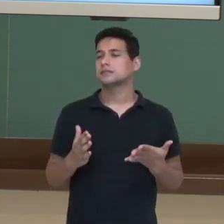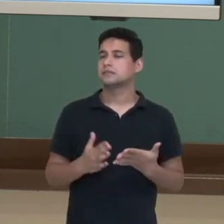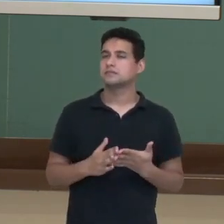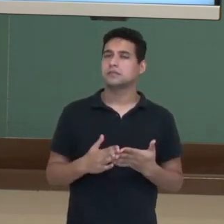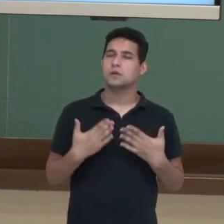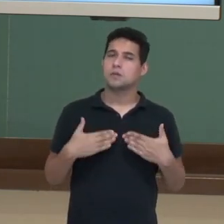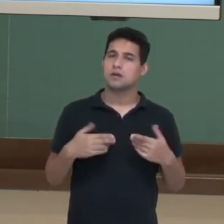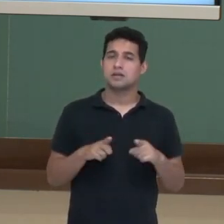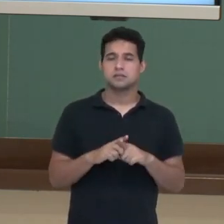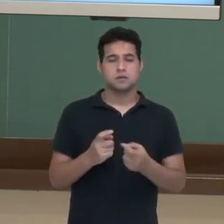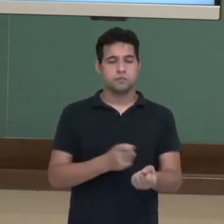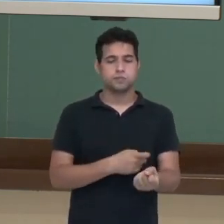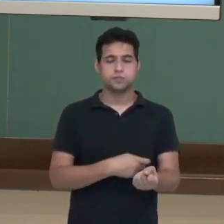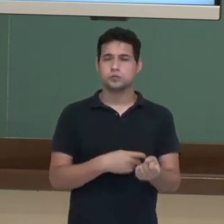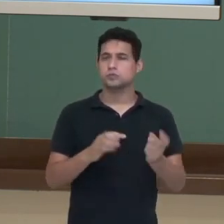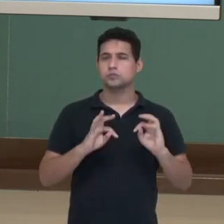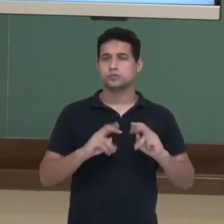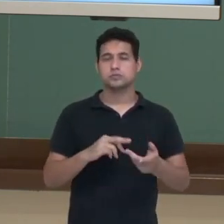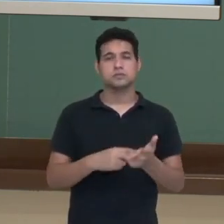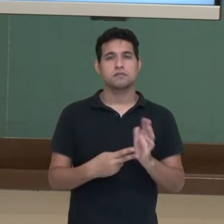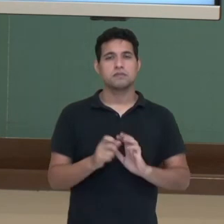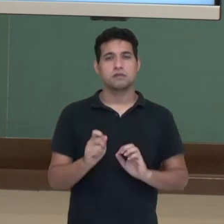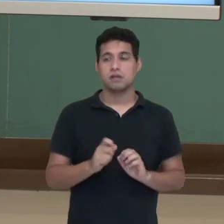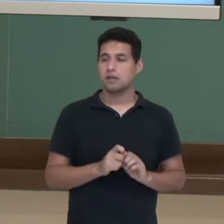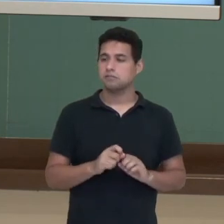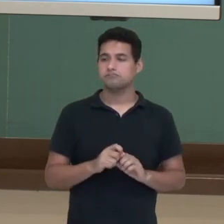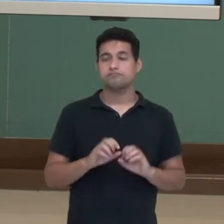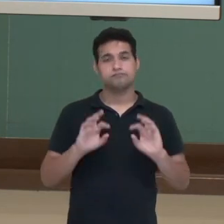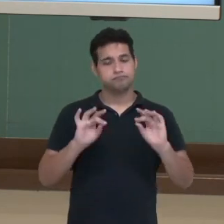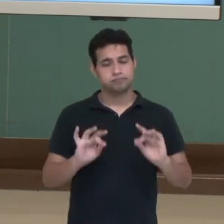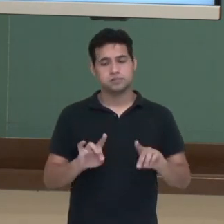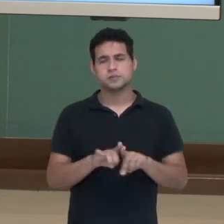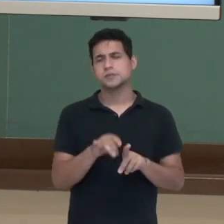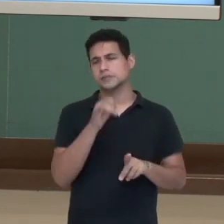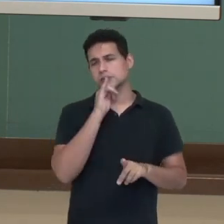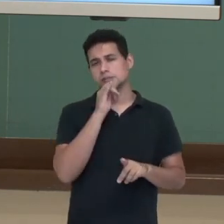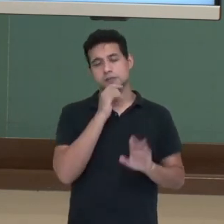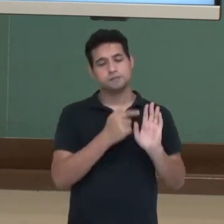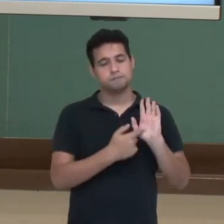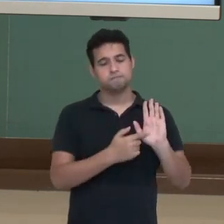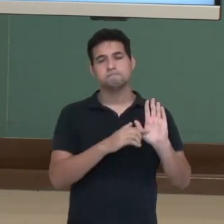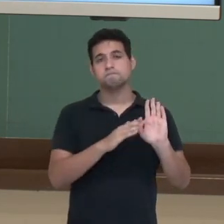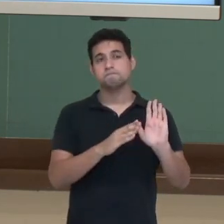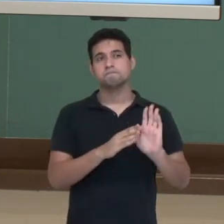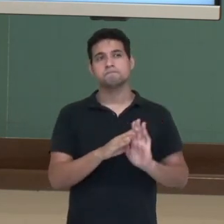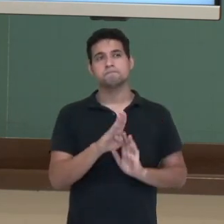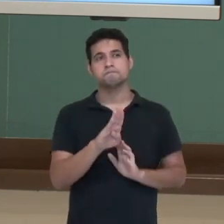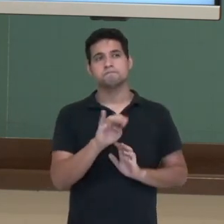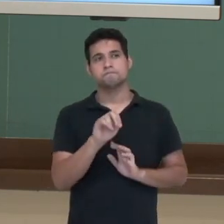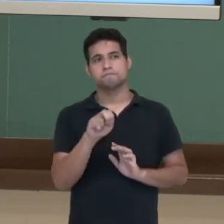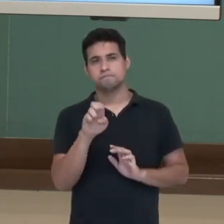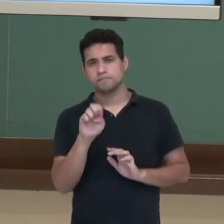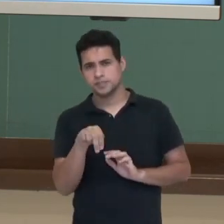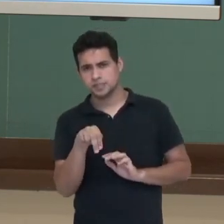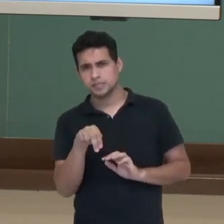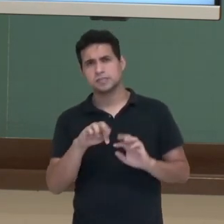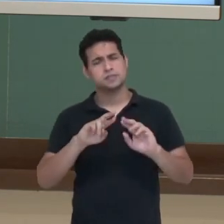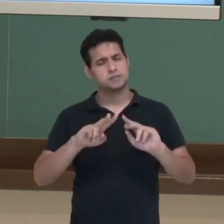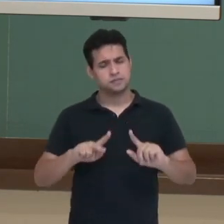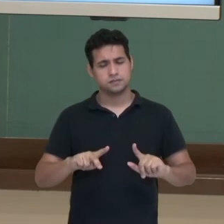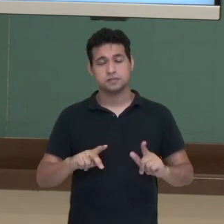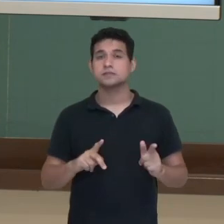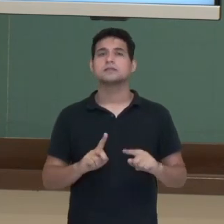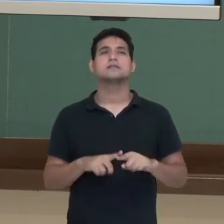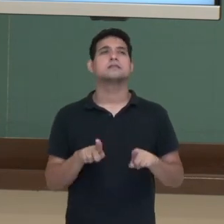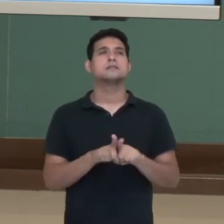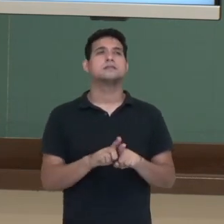passivo, ora nervoso. Isso são as distributivas. E os exemplos: bien, bien, já, já, ora, ora.